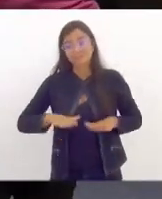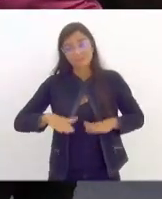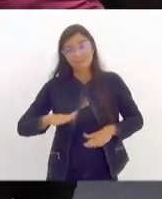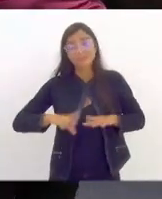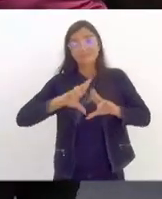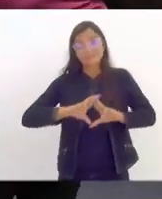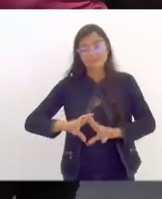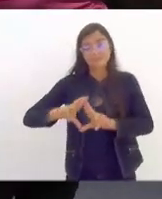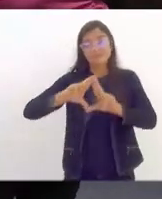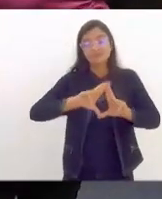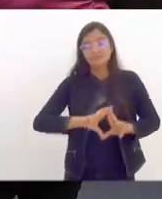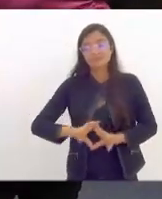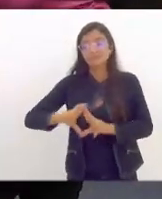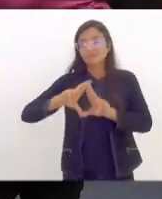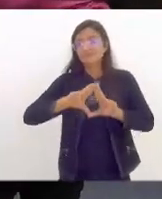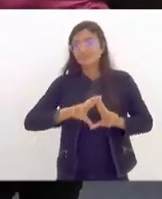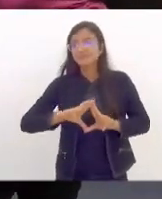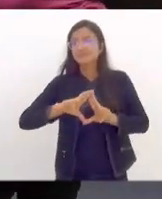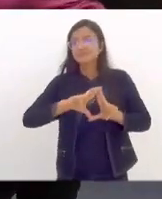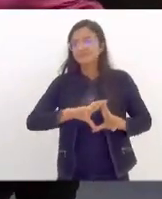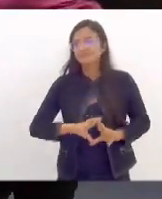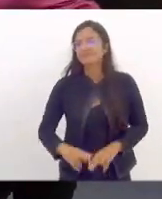tambor de sucata